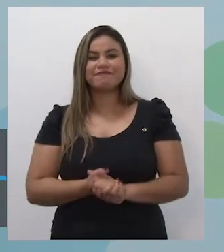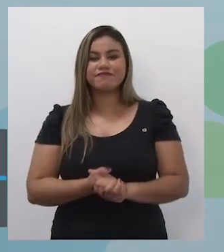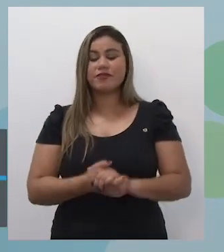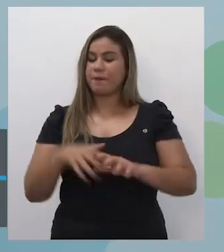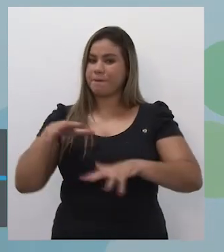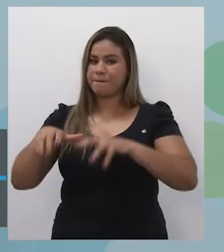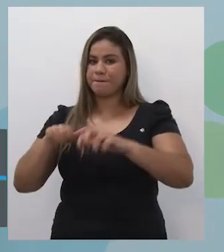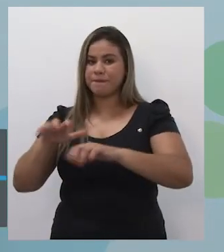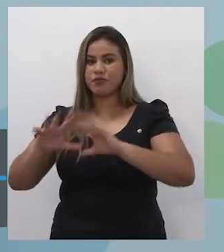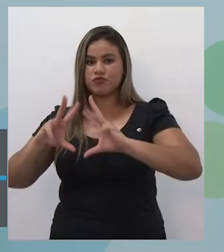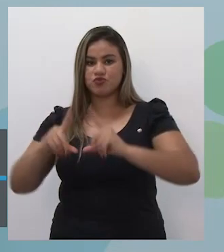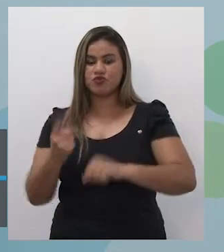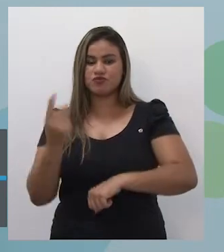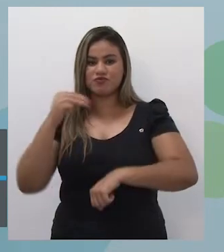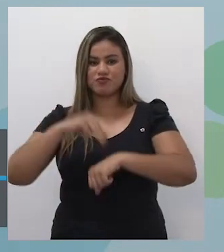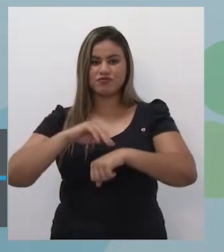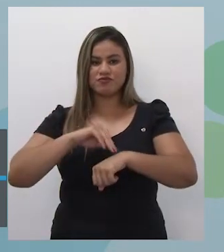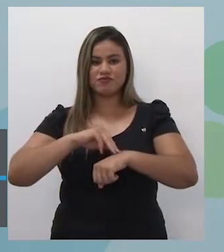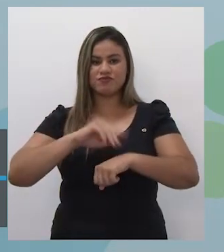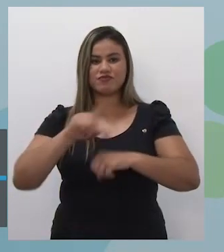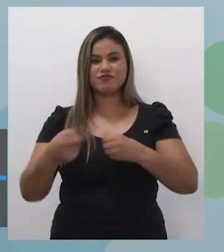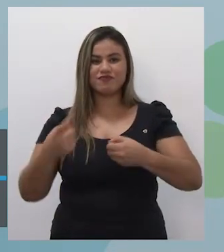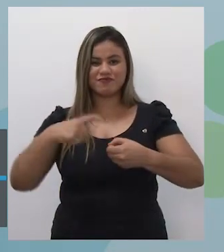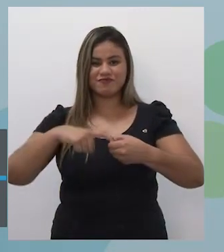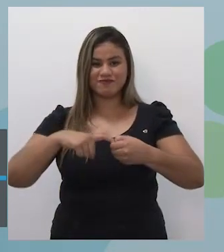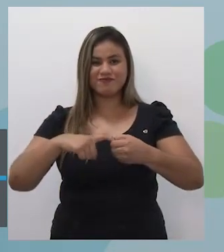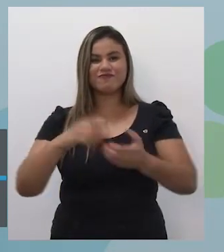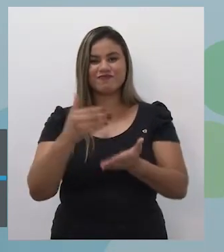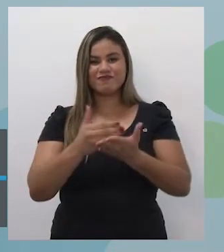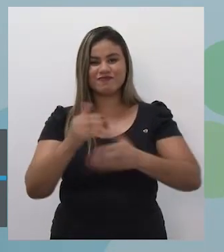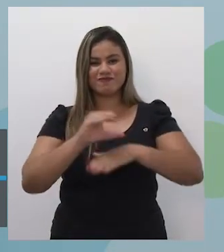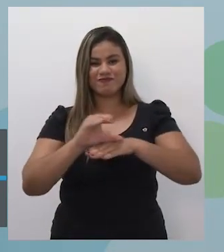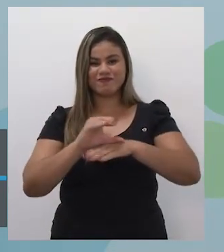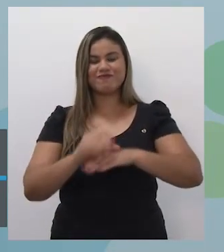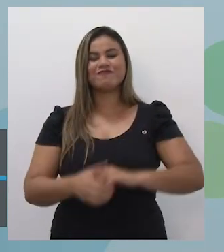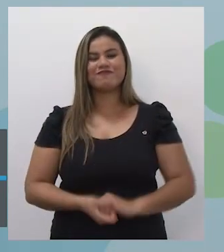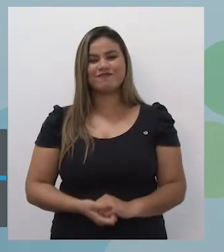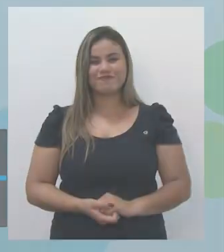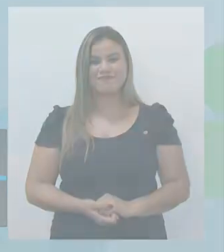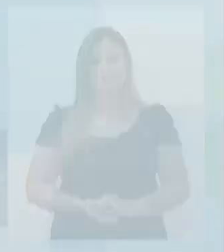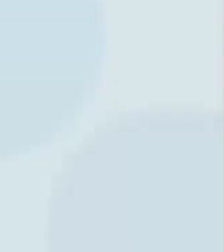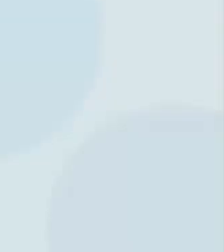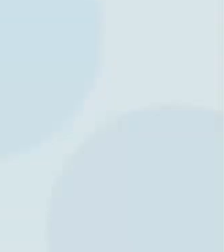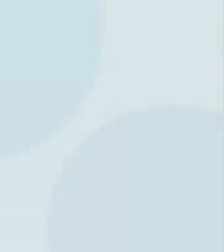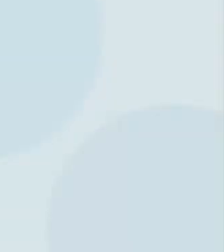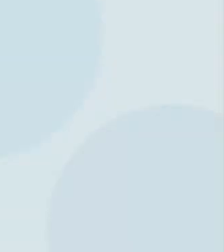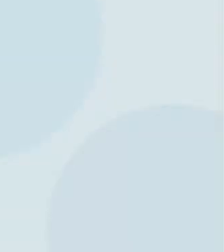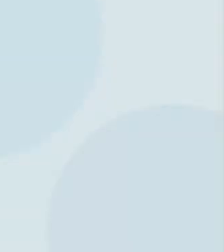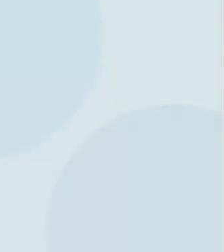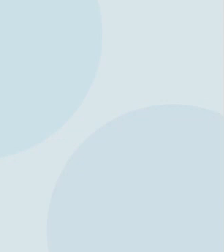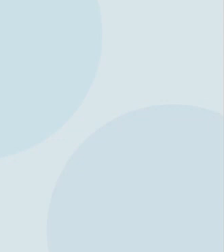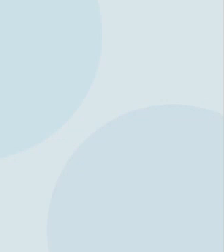separem os materiais, deixaremos um minuto e nós retornamos para dar início à nossa pauta.